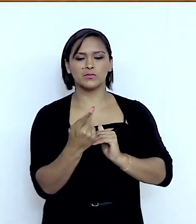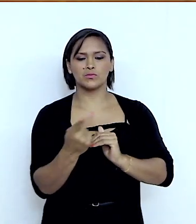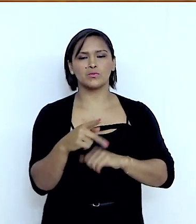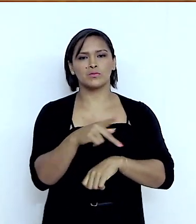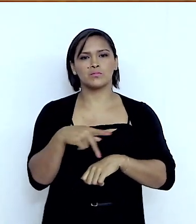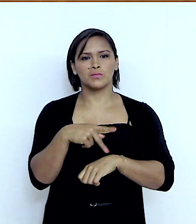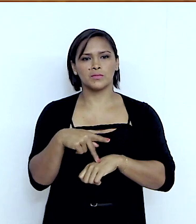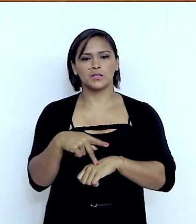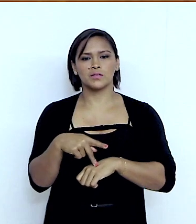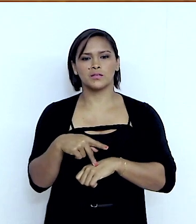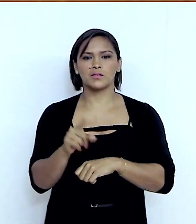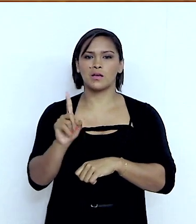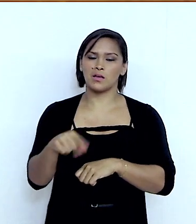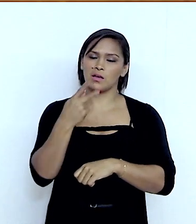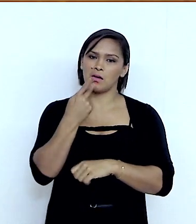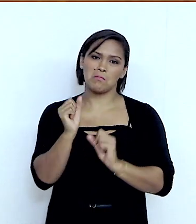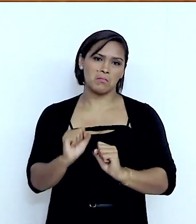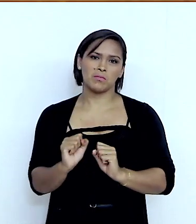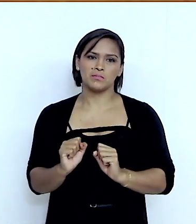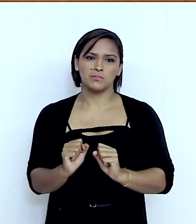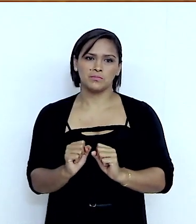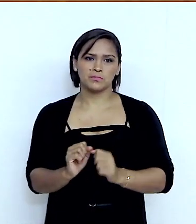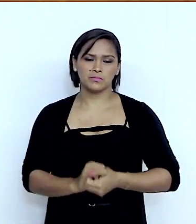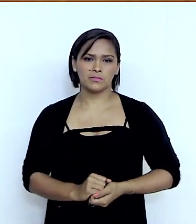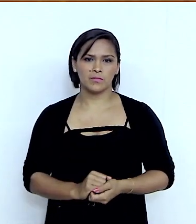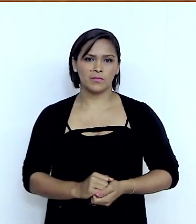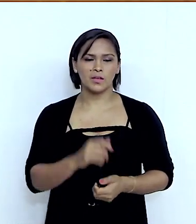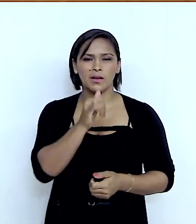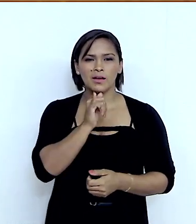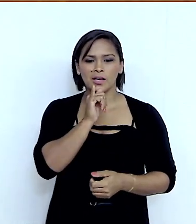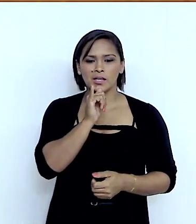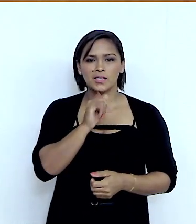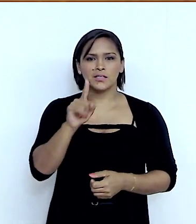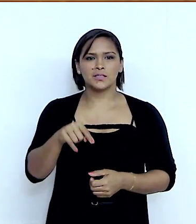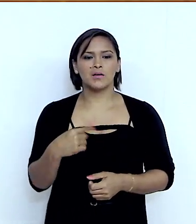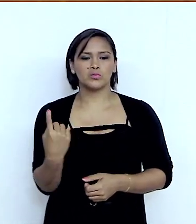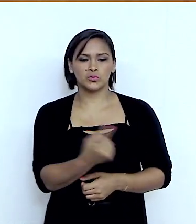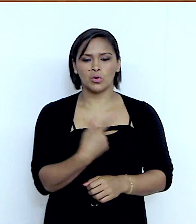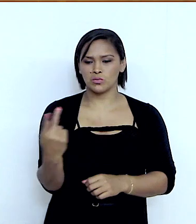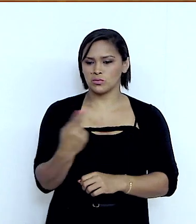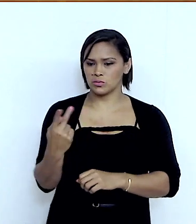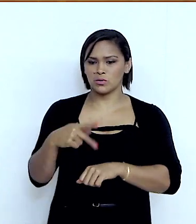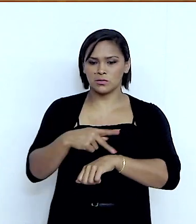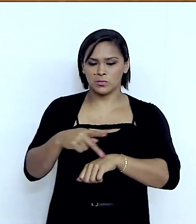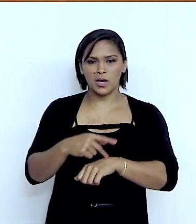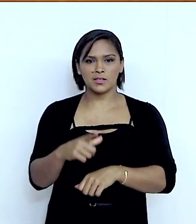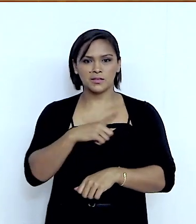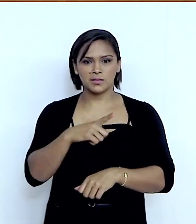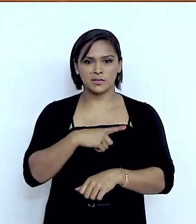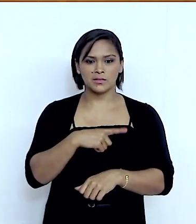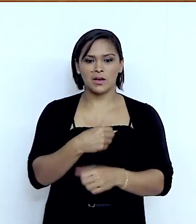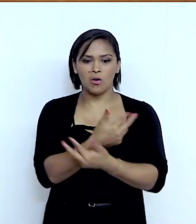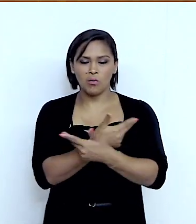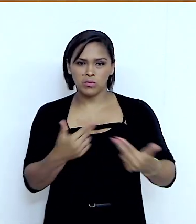países a que seja a o presente lá a questão dos nossos dois países tem um imenso são